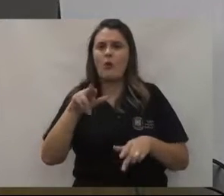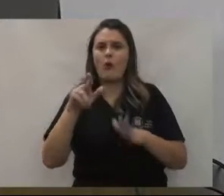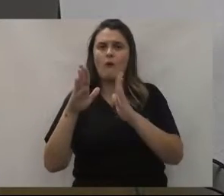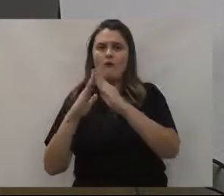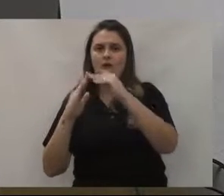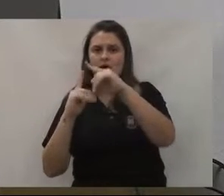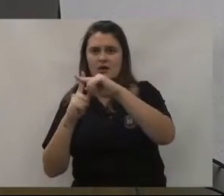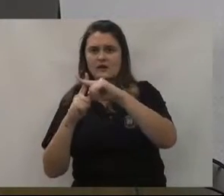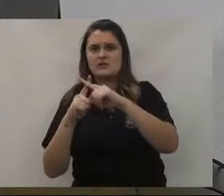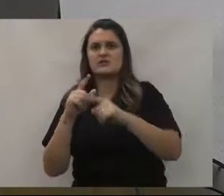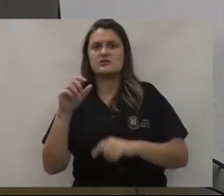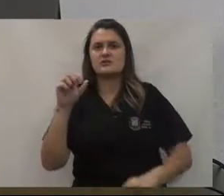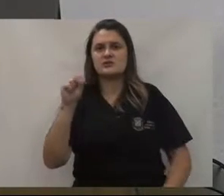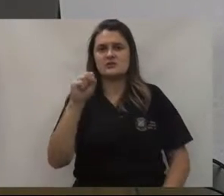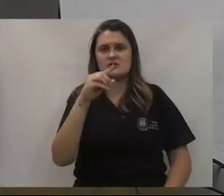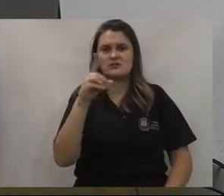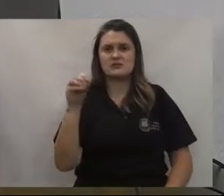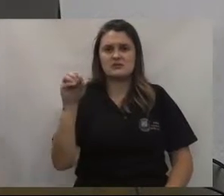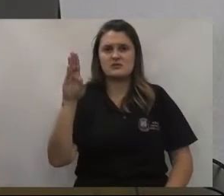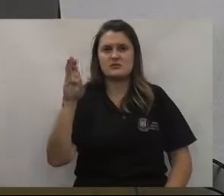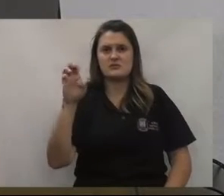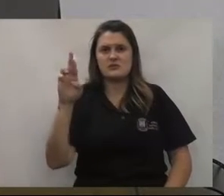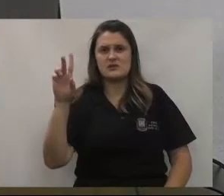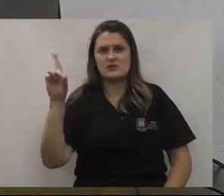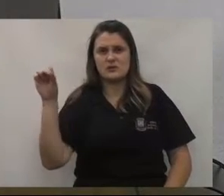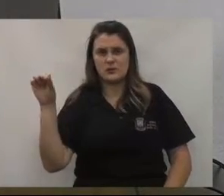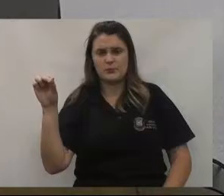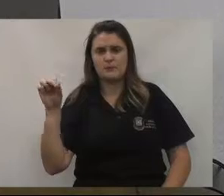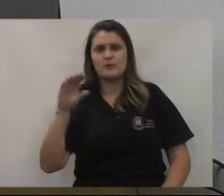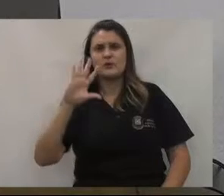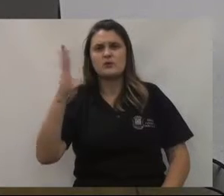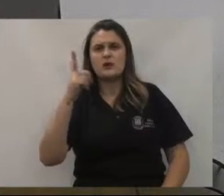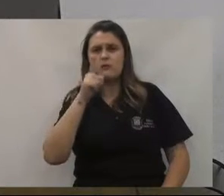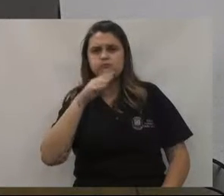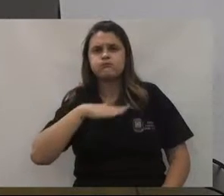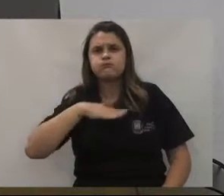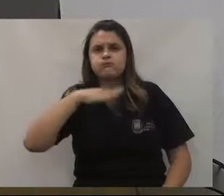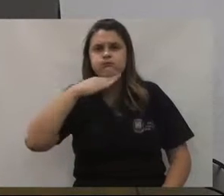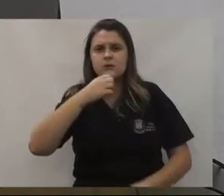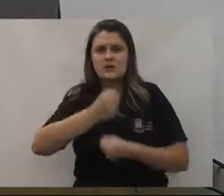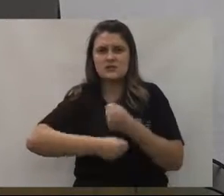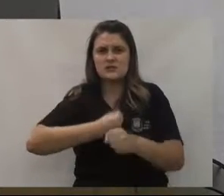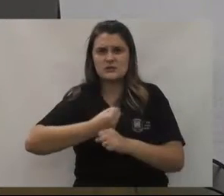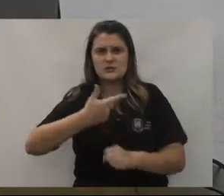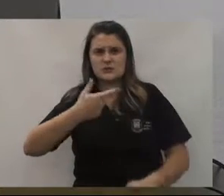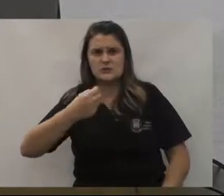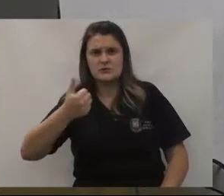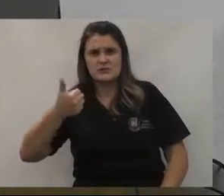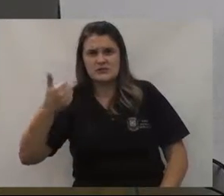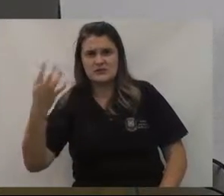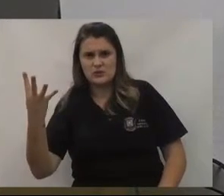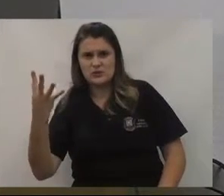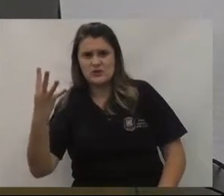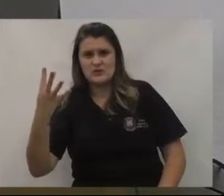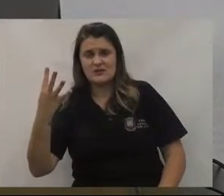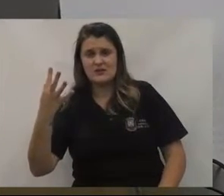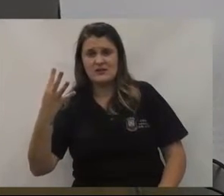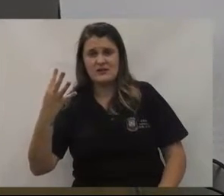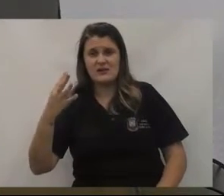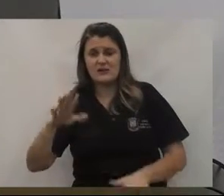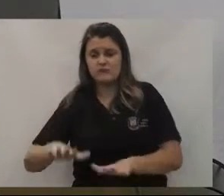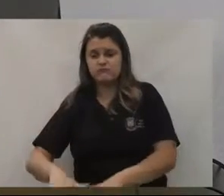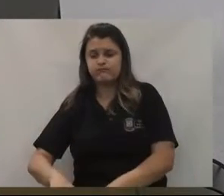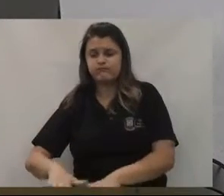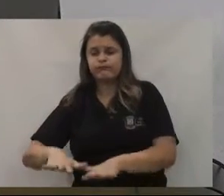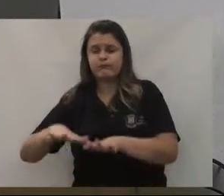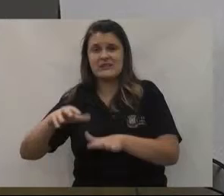Bernardo. Ela, na enchente de 2014, ela subiu 10 centímetros. 10 centímetros ali, o pessoal dá